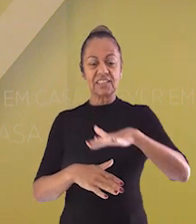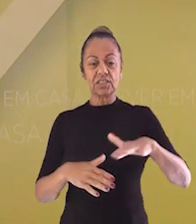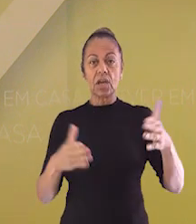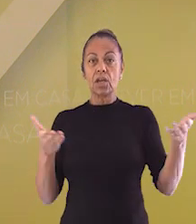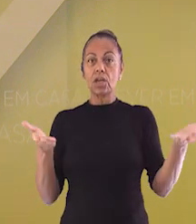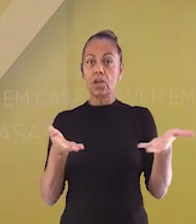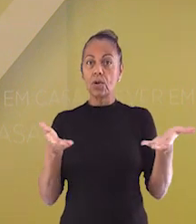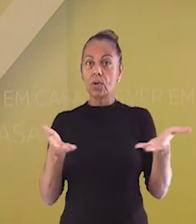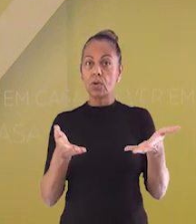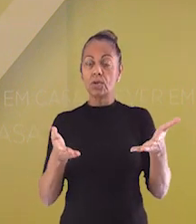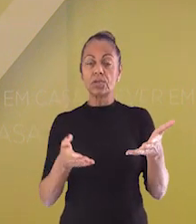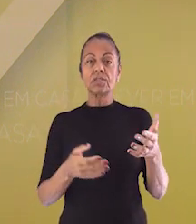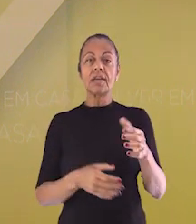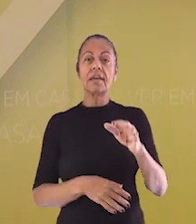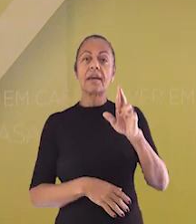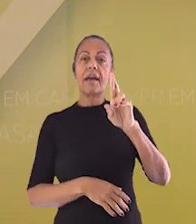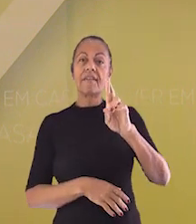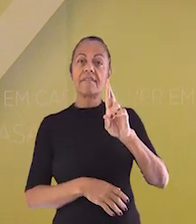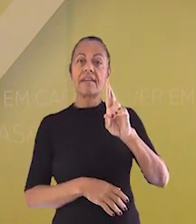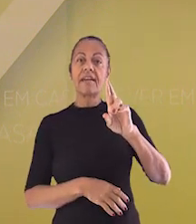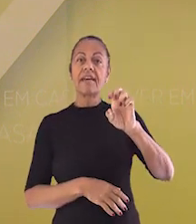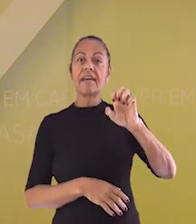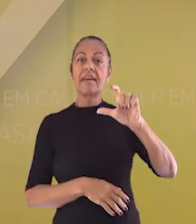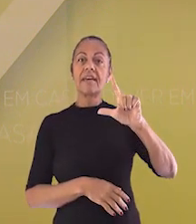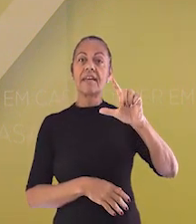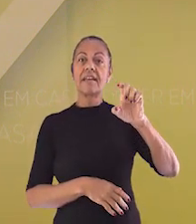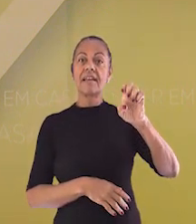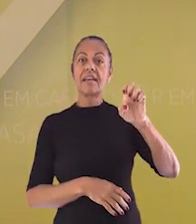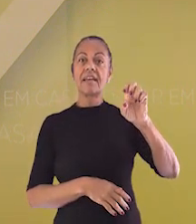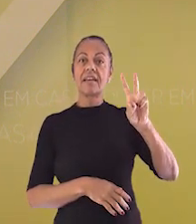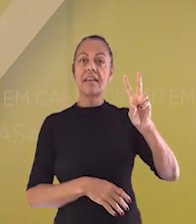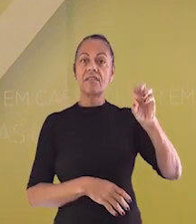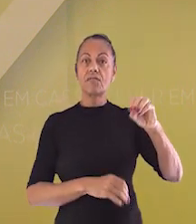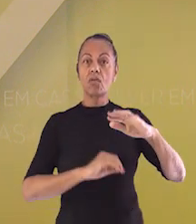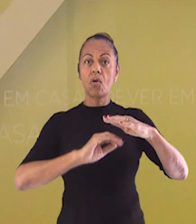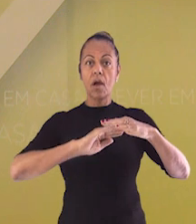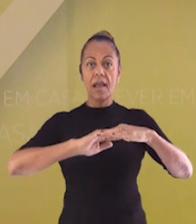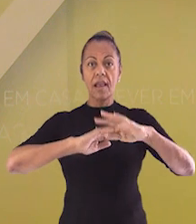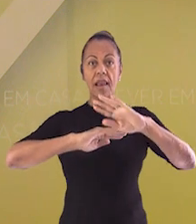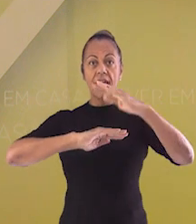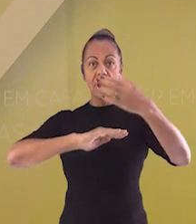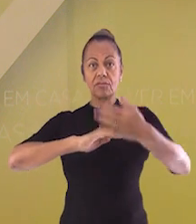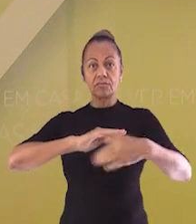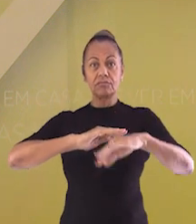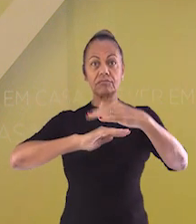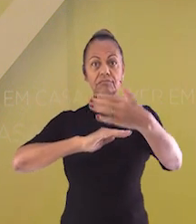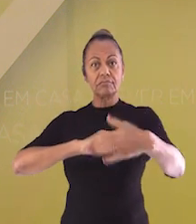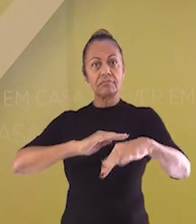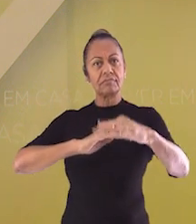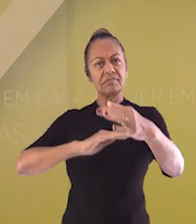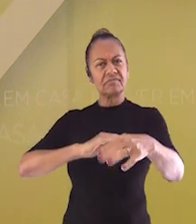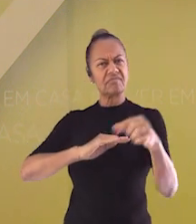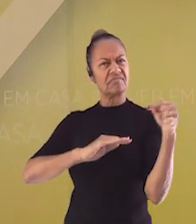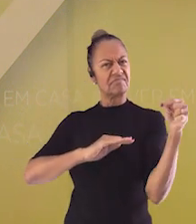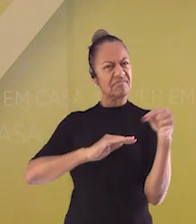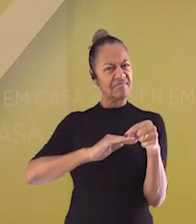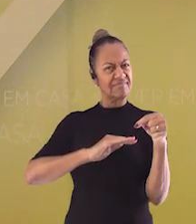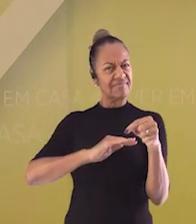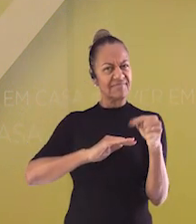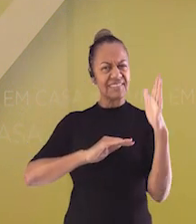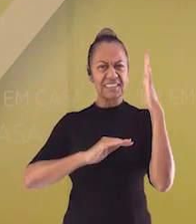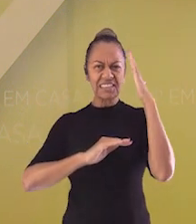sobre relevo. Você sabe o nome de alguma forma de relevo? Aliás, você sabe o que é